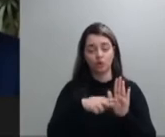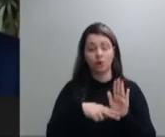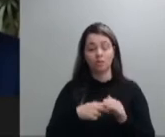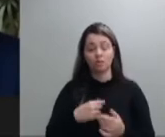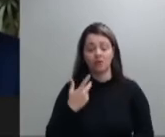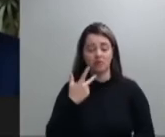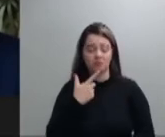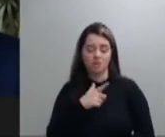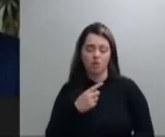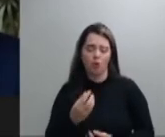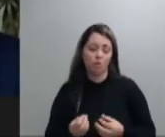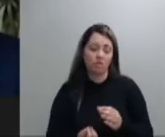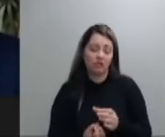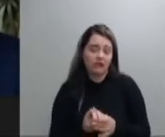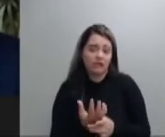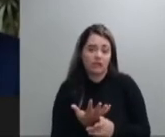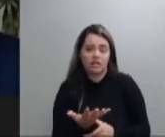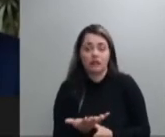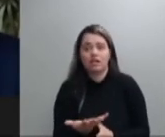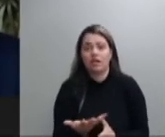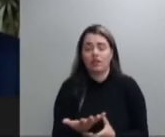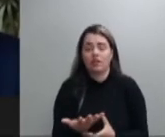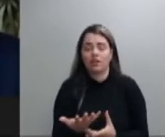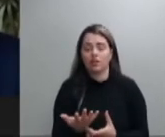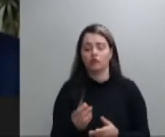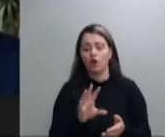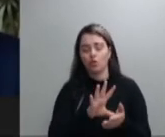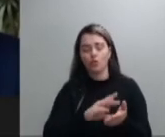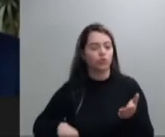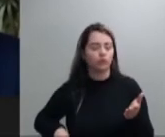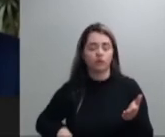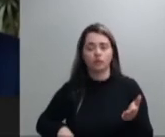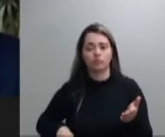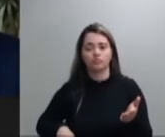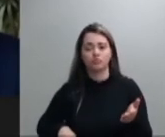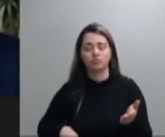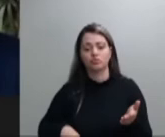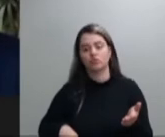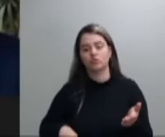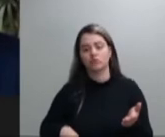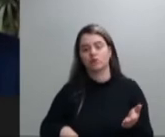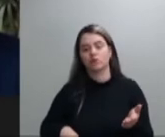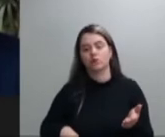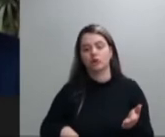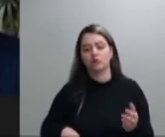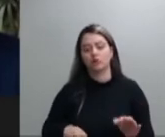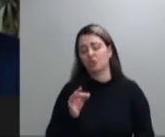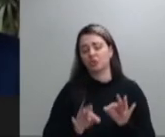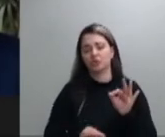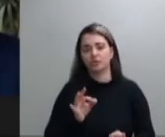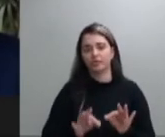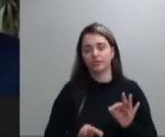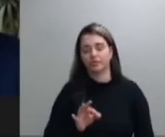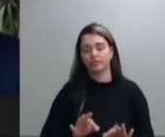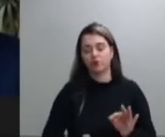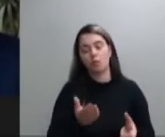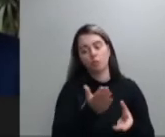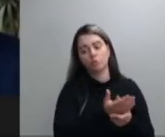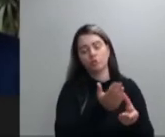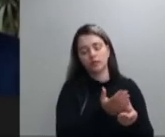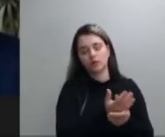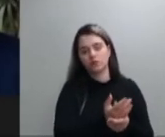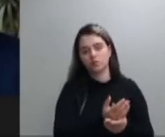criar uma situação excepcional que fugisse até porque talvez por isso justifique que nós não tenhamos casos sobre esse assunto